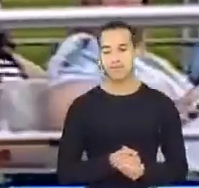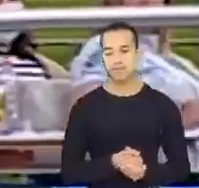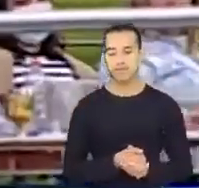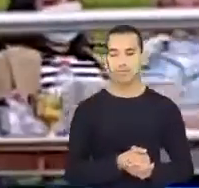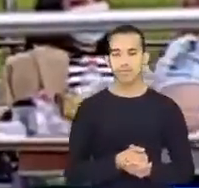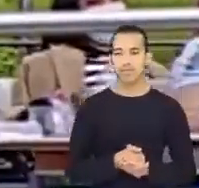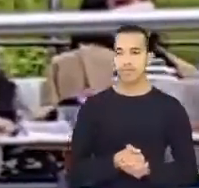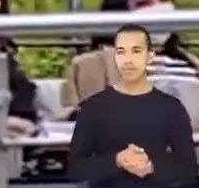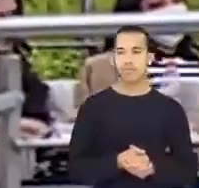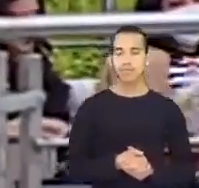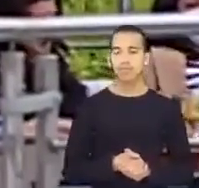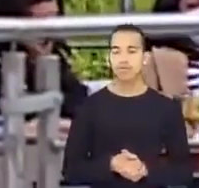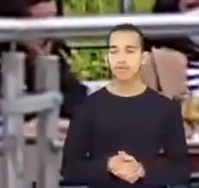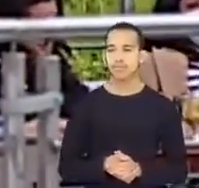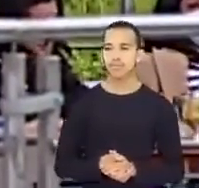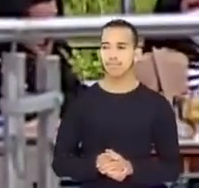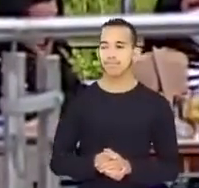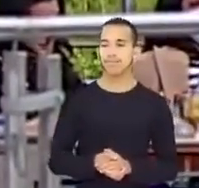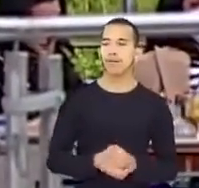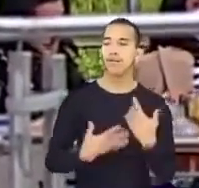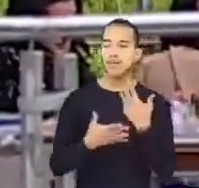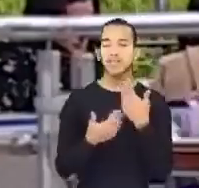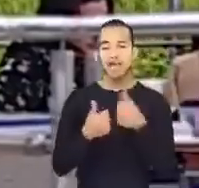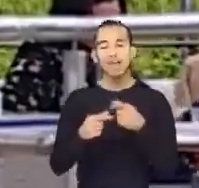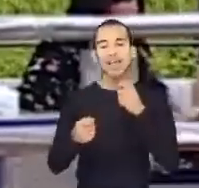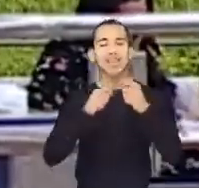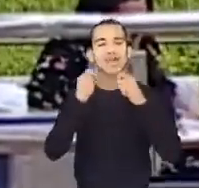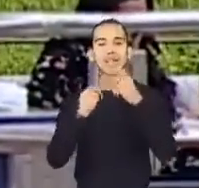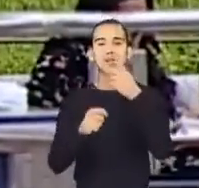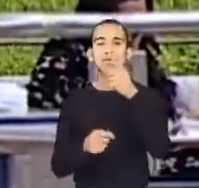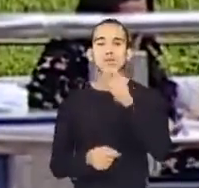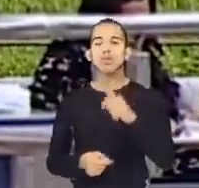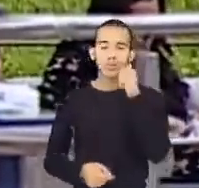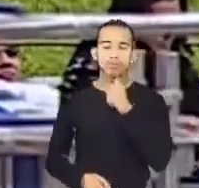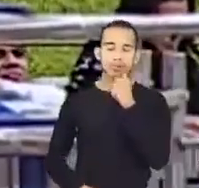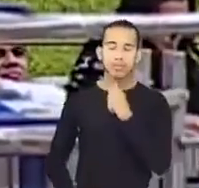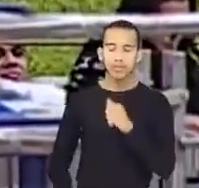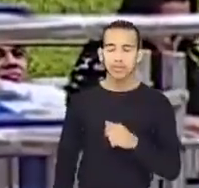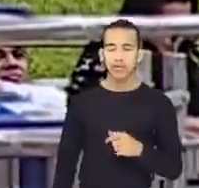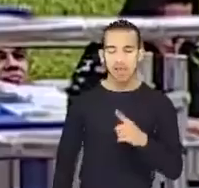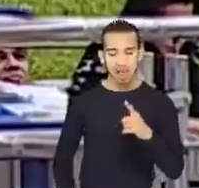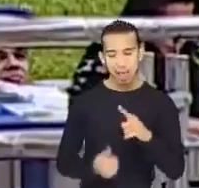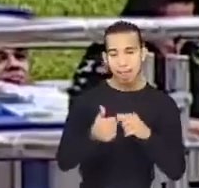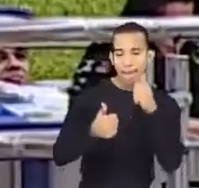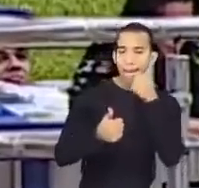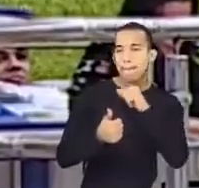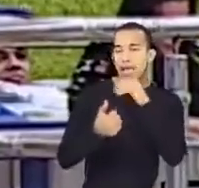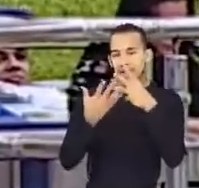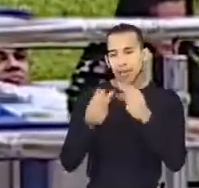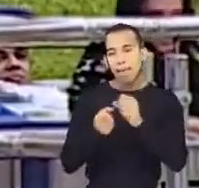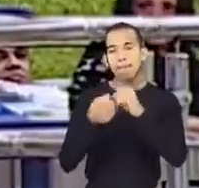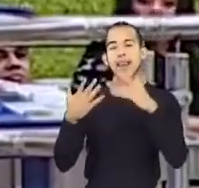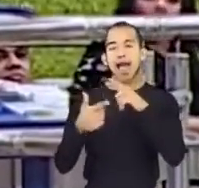Aí, eu estava entrevistando duas senhoras lá que a filha e a mãe recebeu um milagre extraordinário. Eu tenho